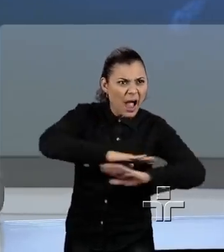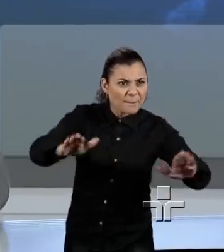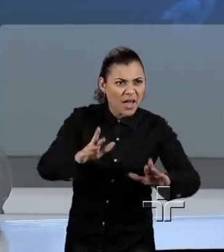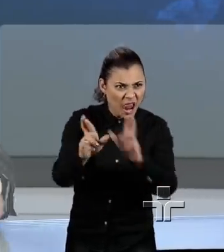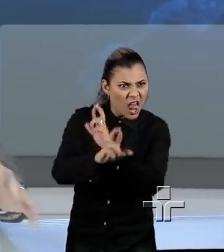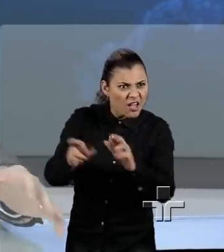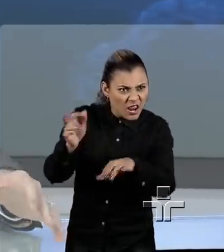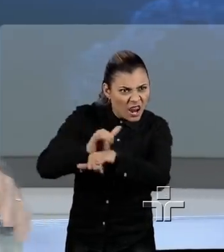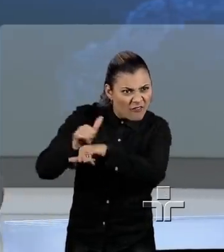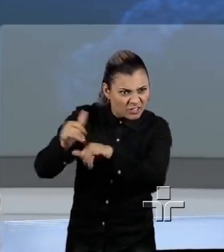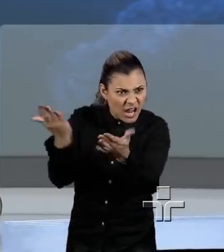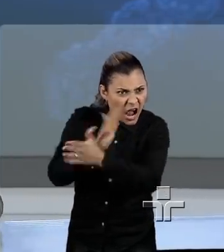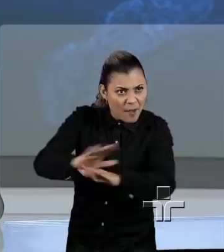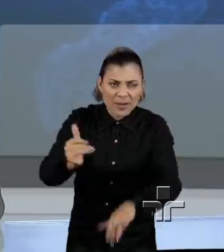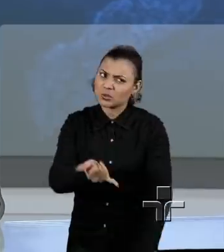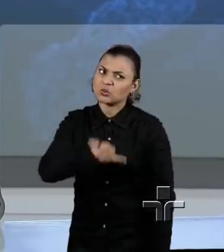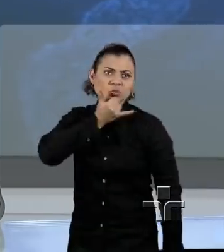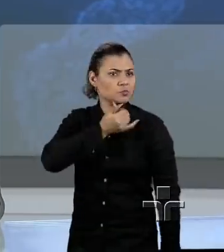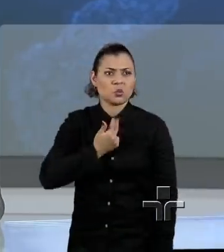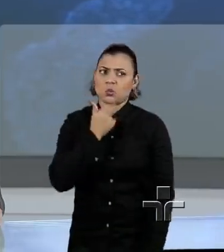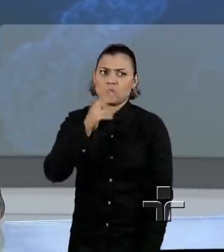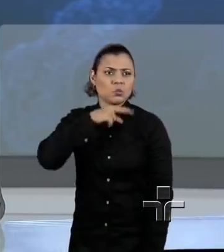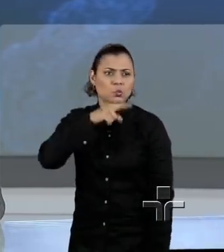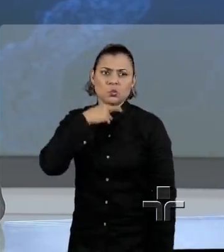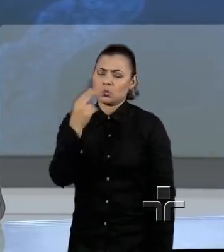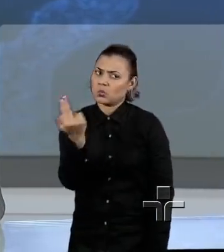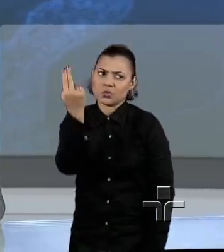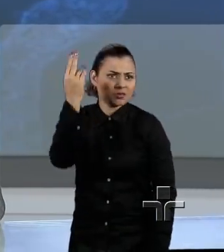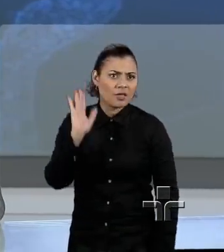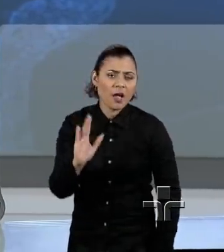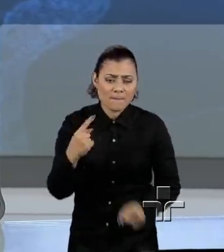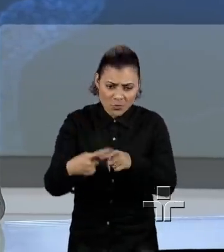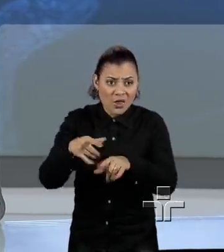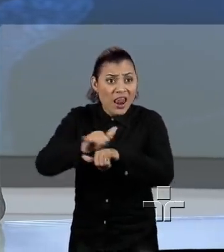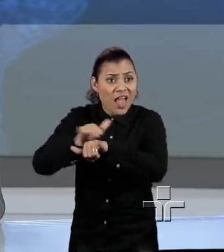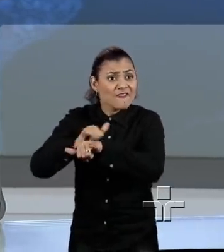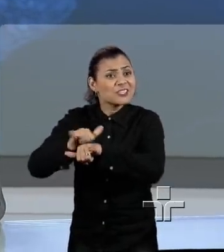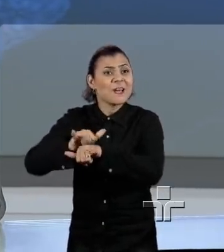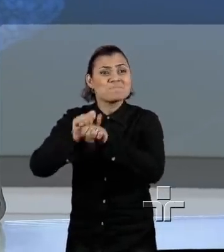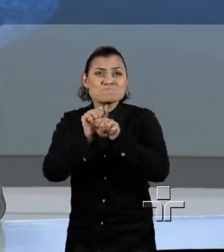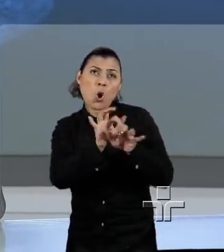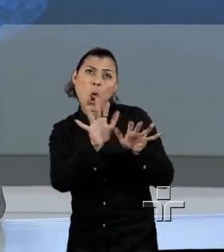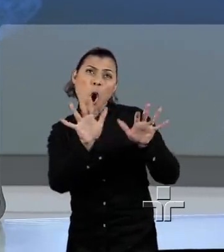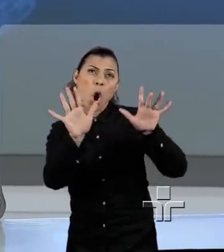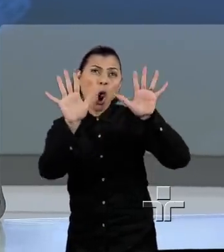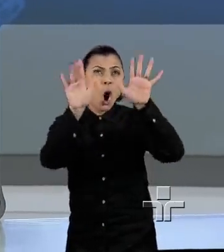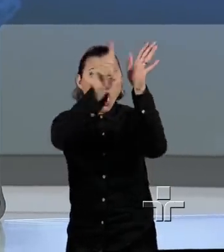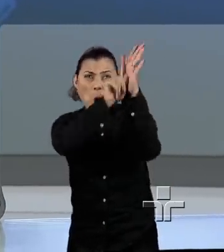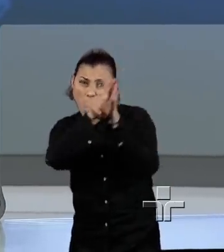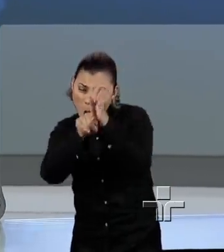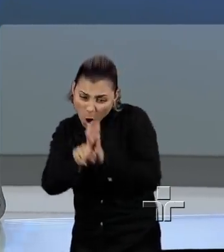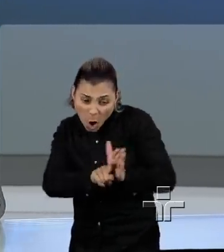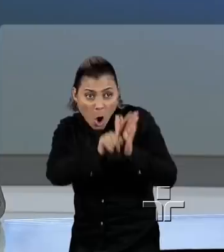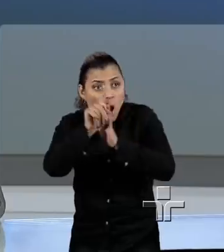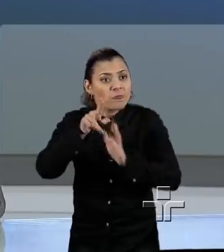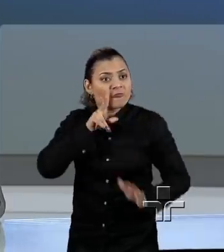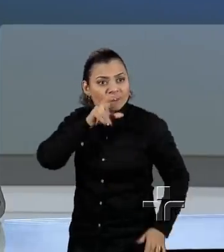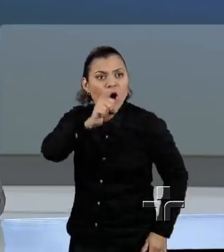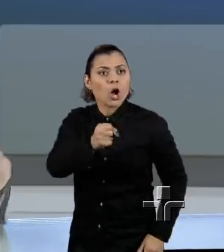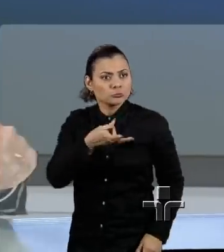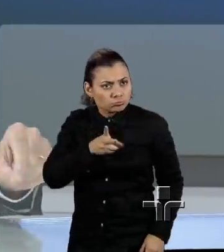já se espraiou em todos os estados. O medo total é que a Lava Jato continua, felizmente, para o Brasil, firme e